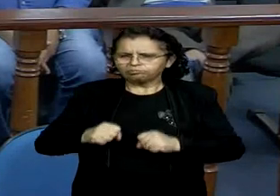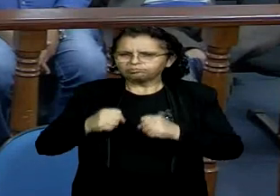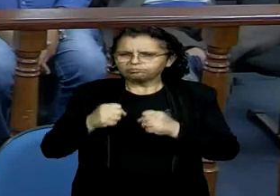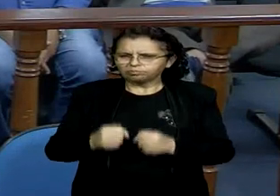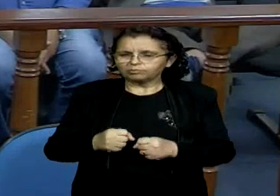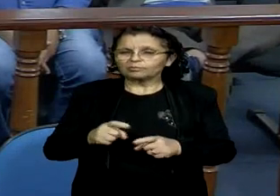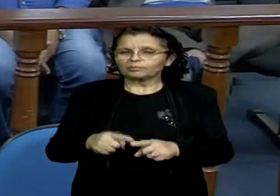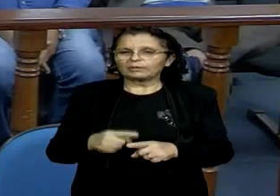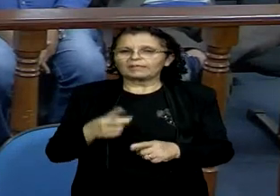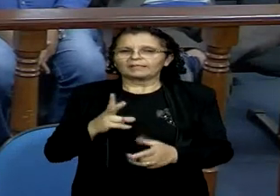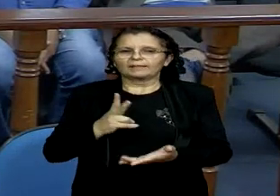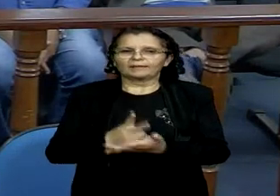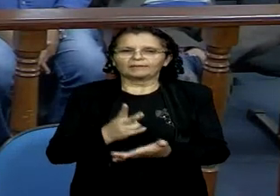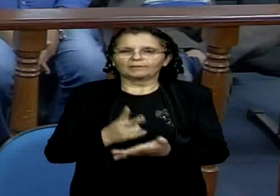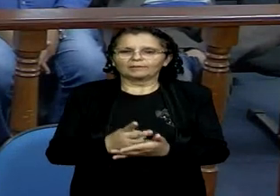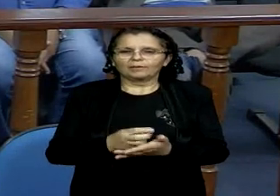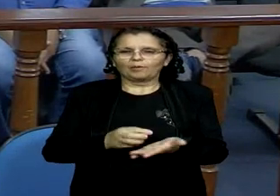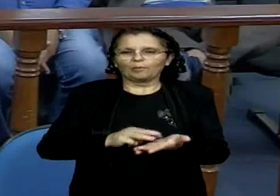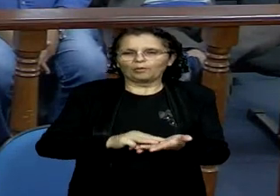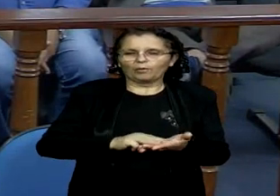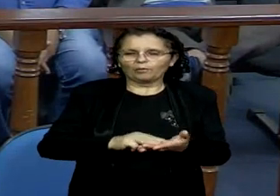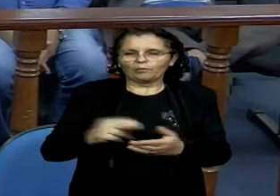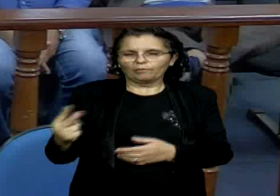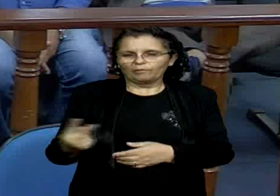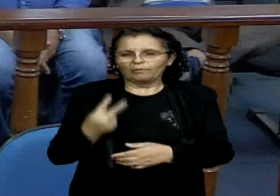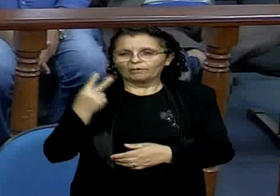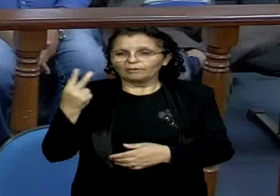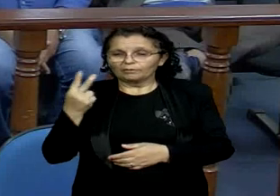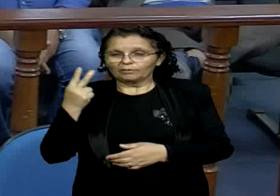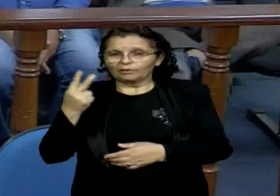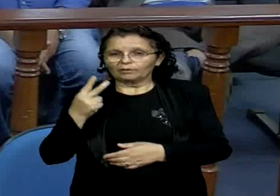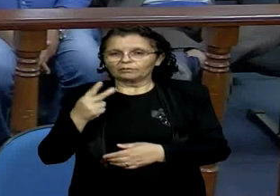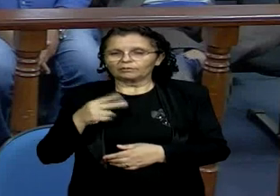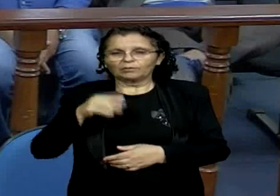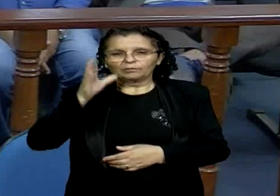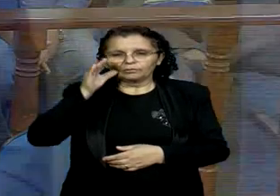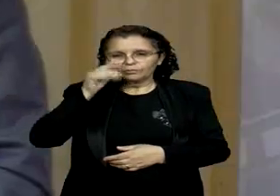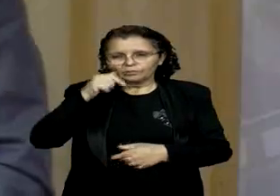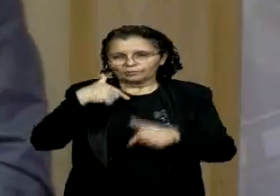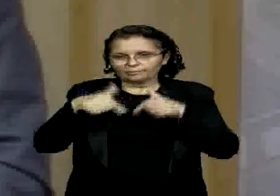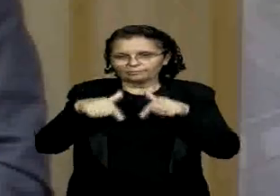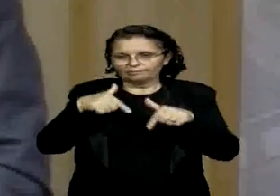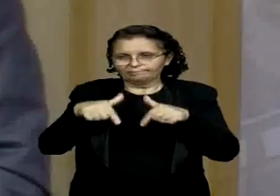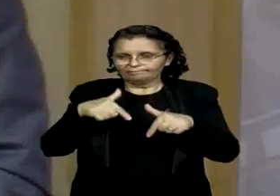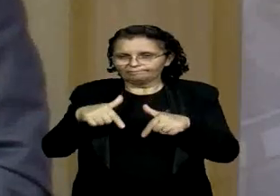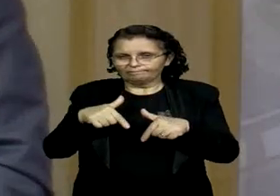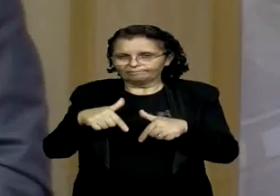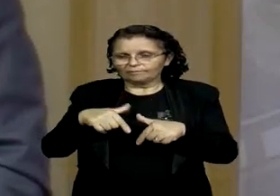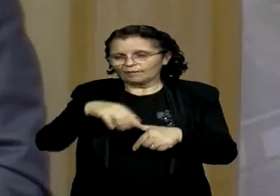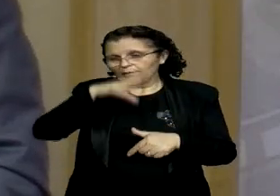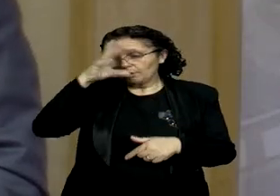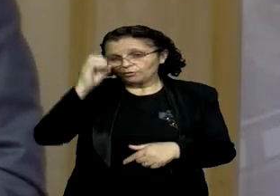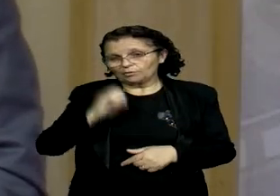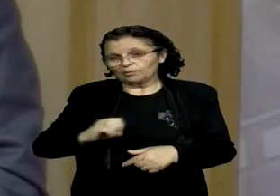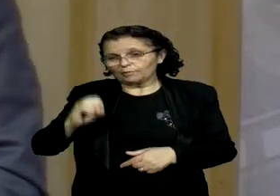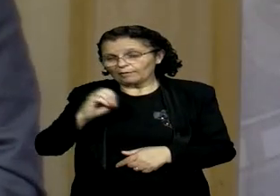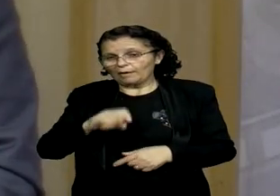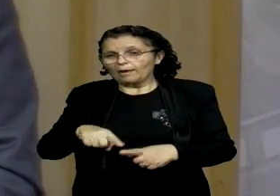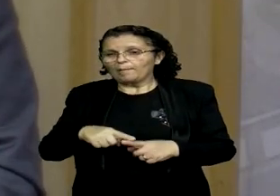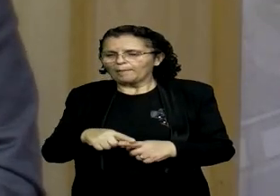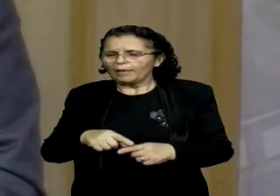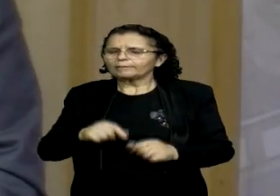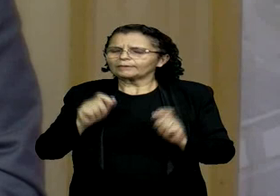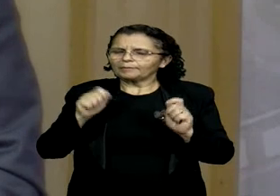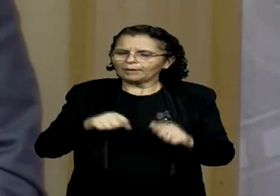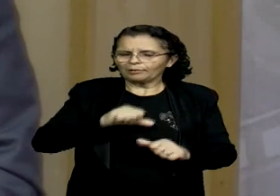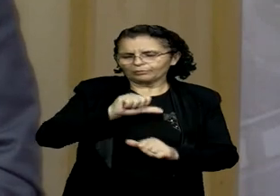sido apenas um membro valoroso do funcionalismo público, mas um verdadeiro agente de